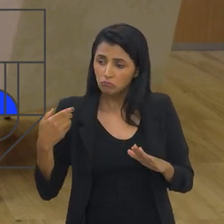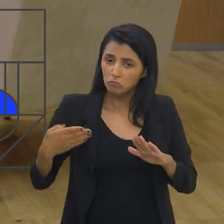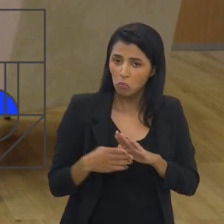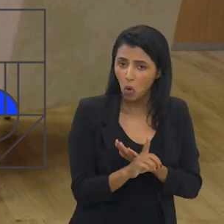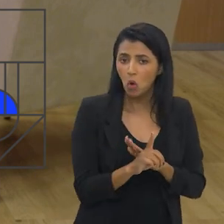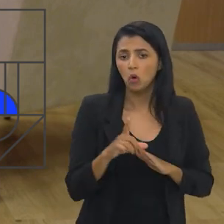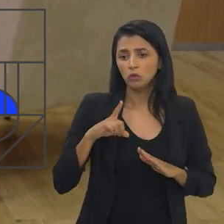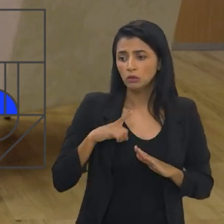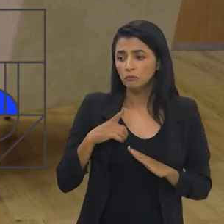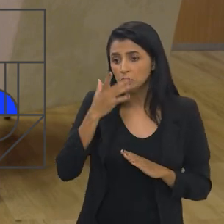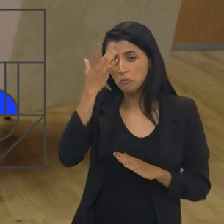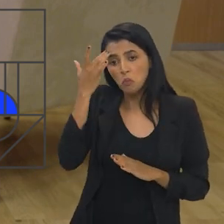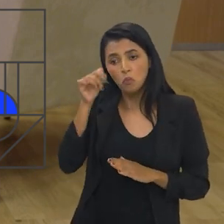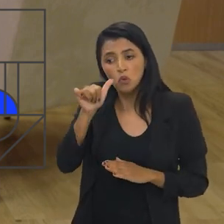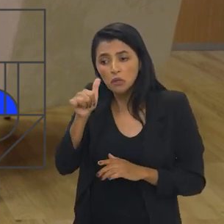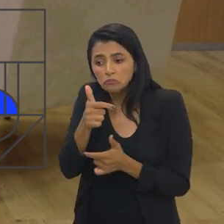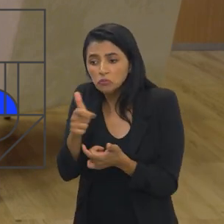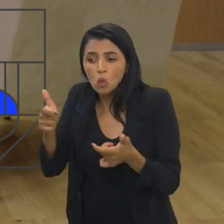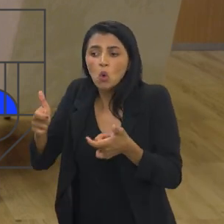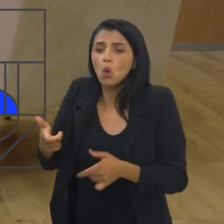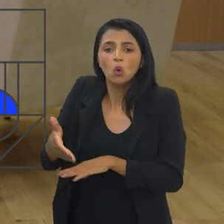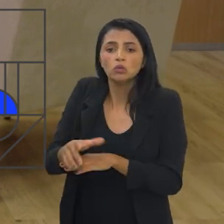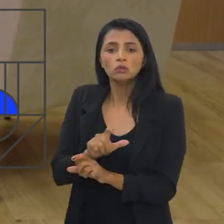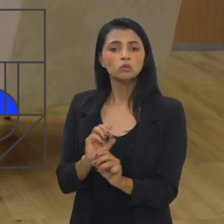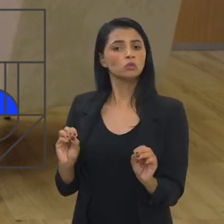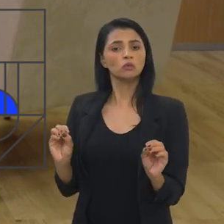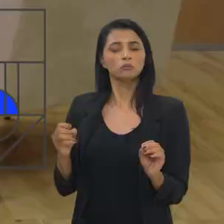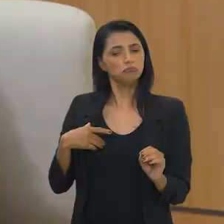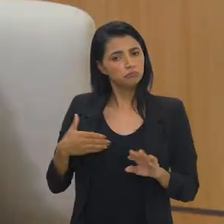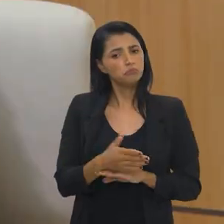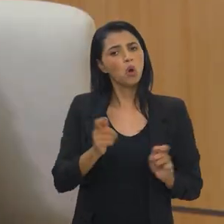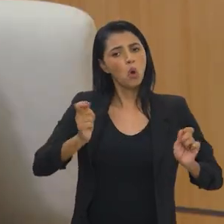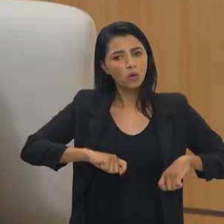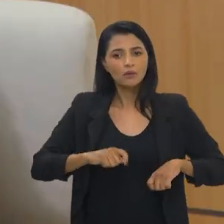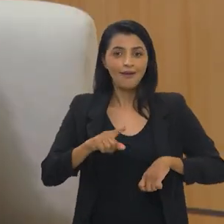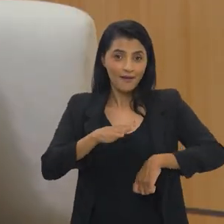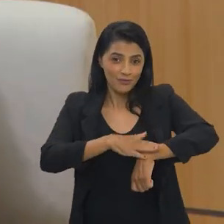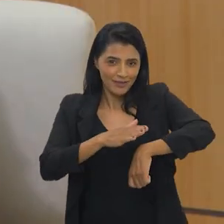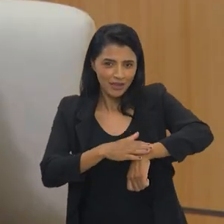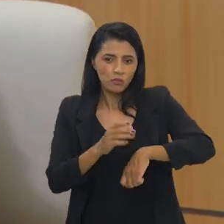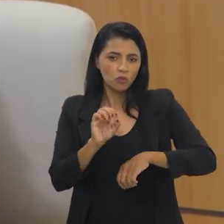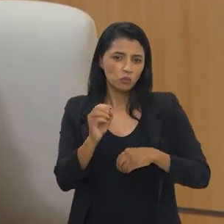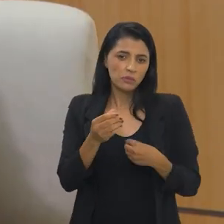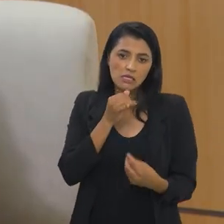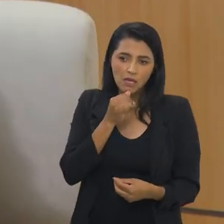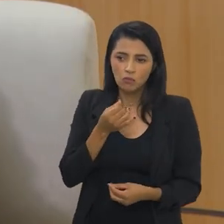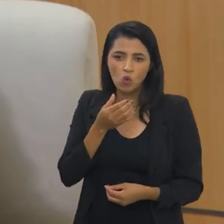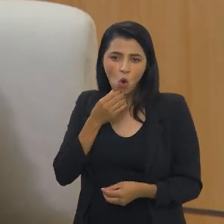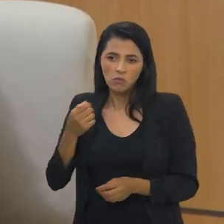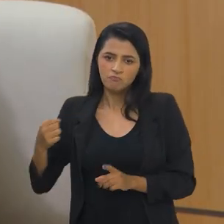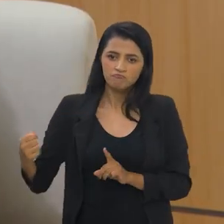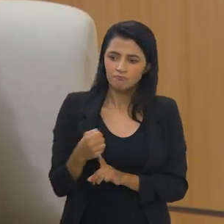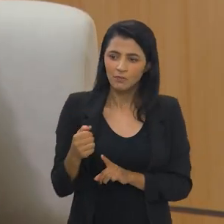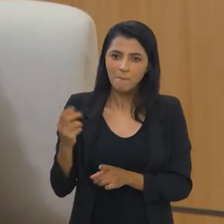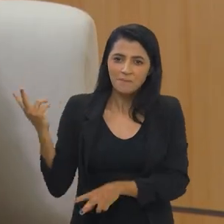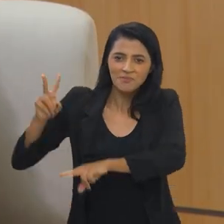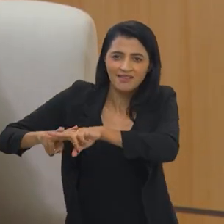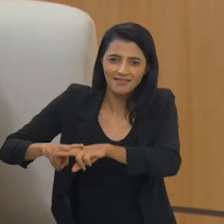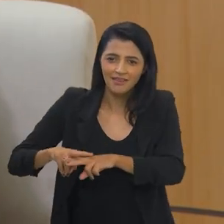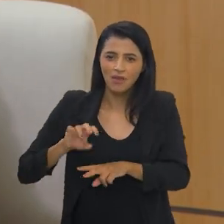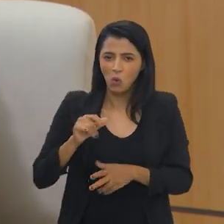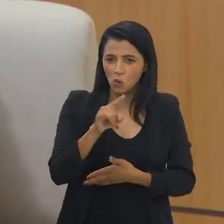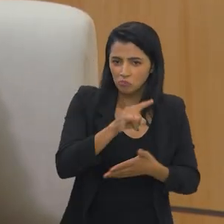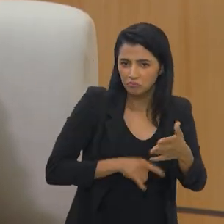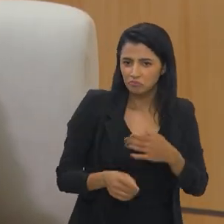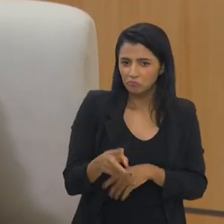caso a mulher não tenha para onde ir que é o tempo né de ou prendeu agressor ou entregar